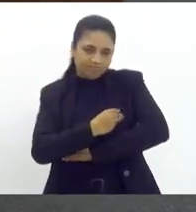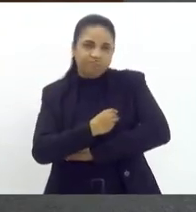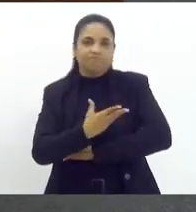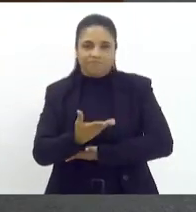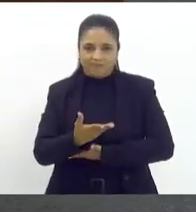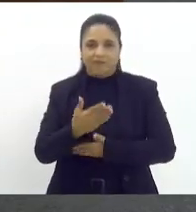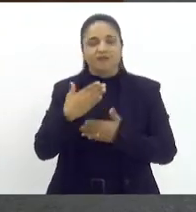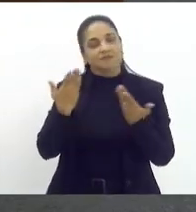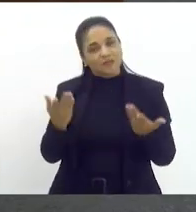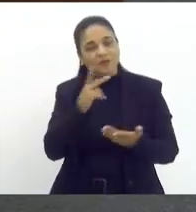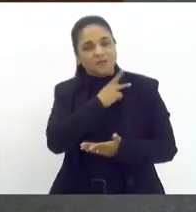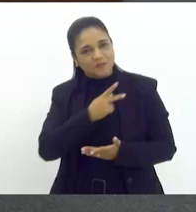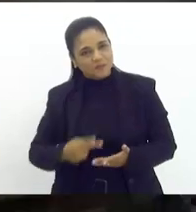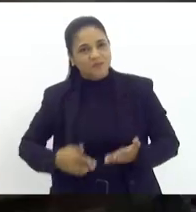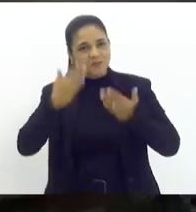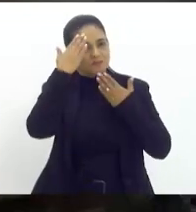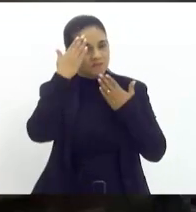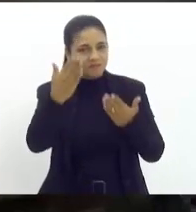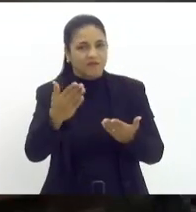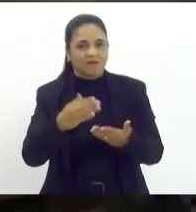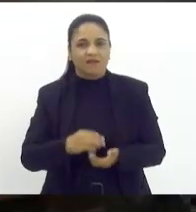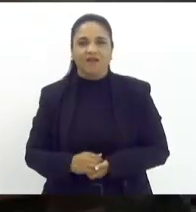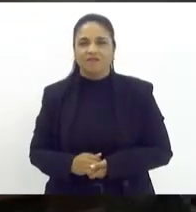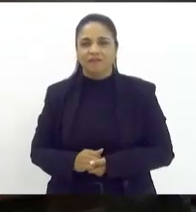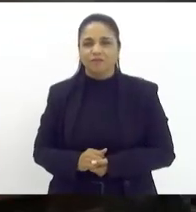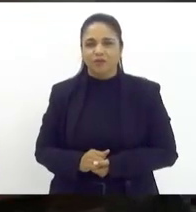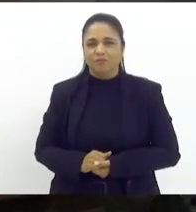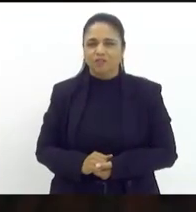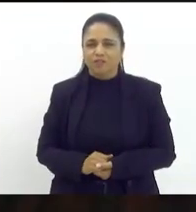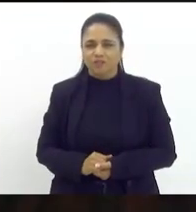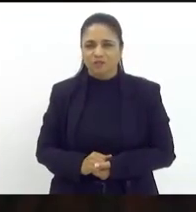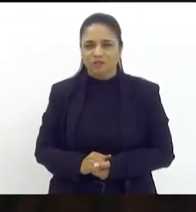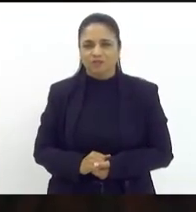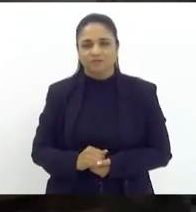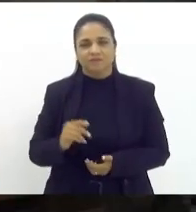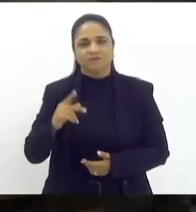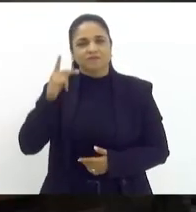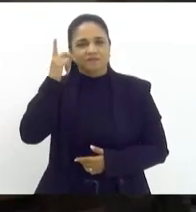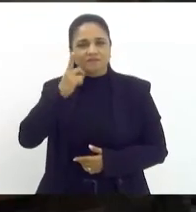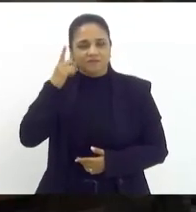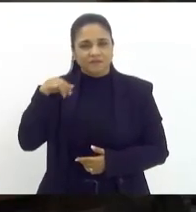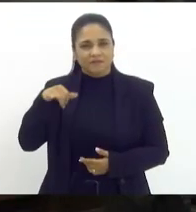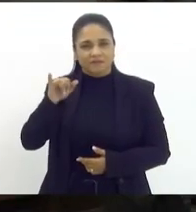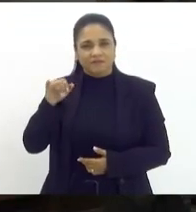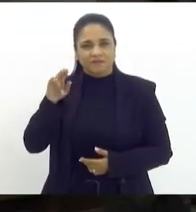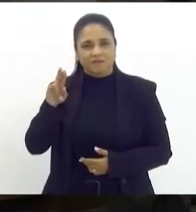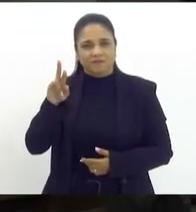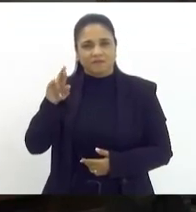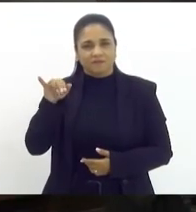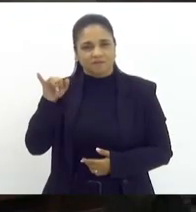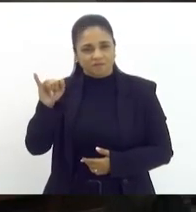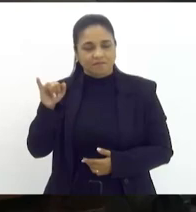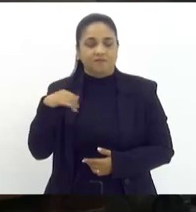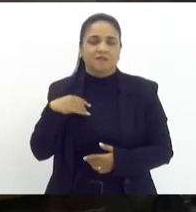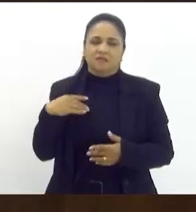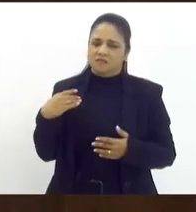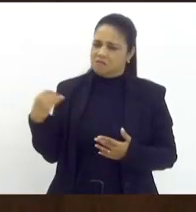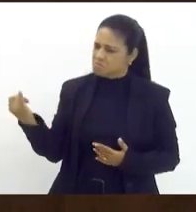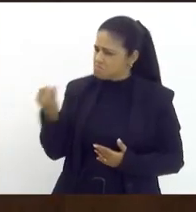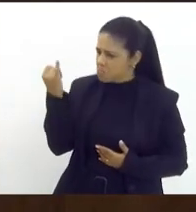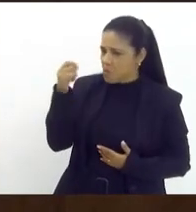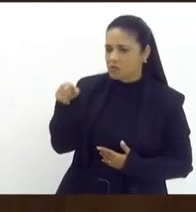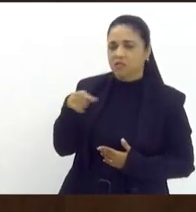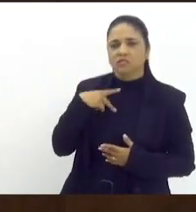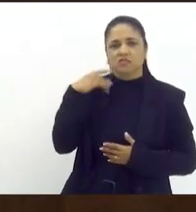é isso senhora presidenta muito obrigada Deputado Yuri aproveitar a ótima importante fala da minha grande